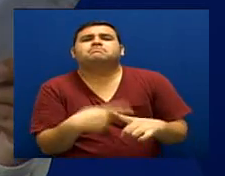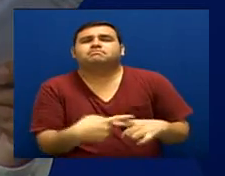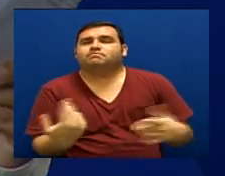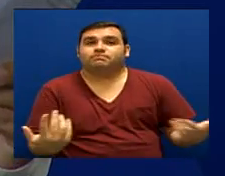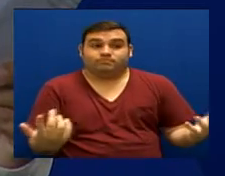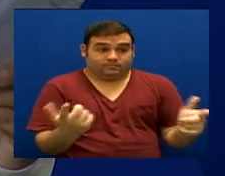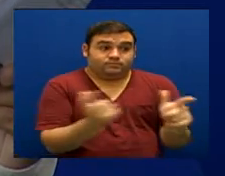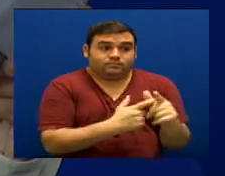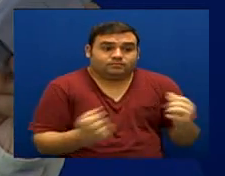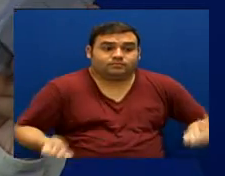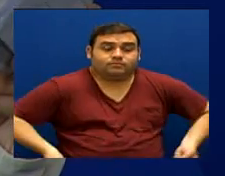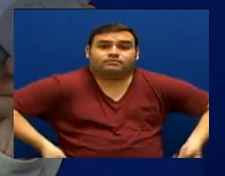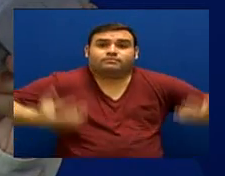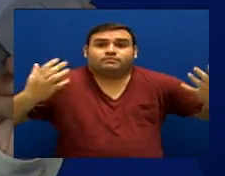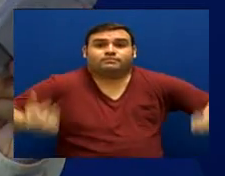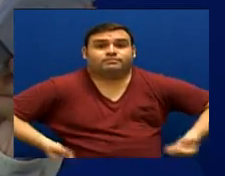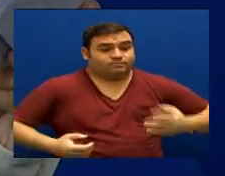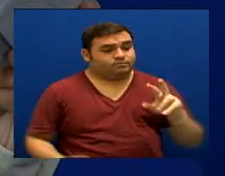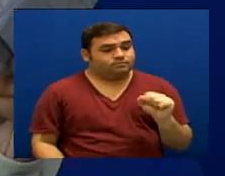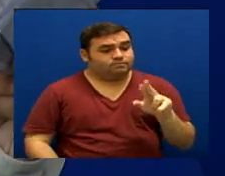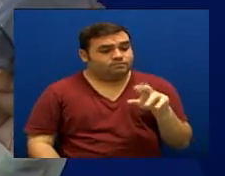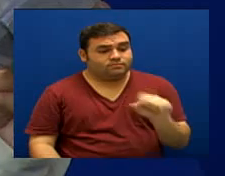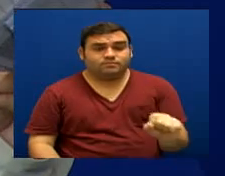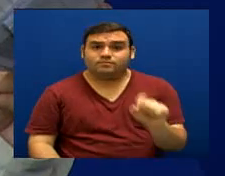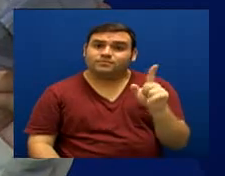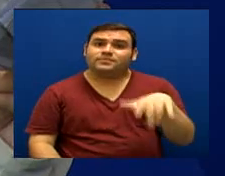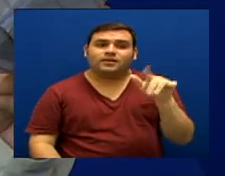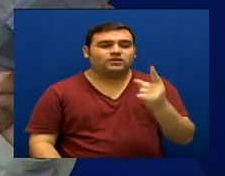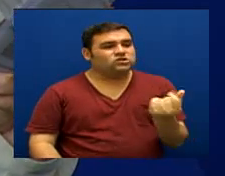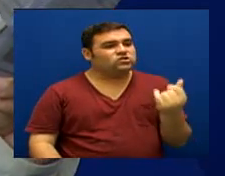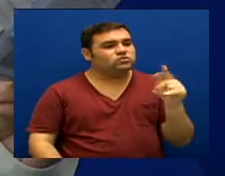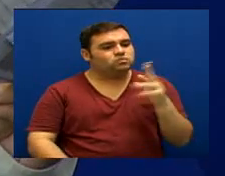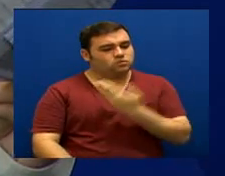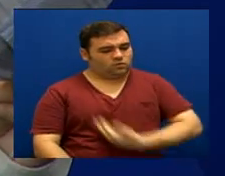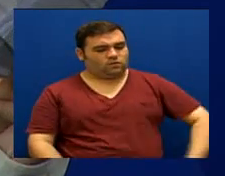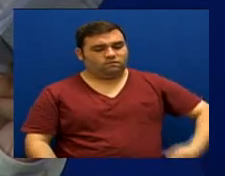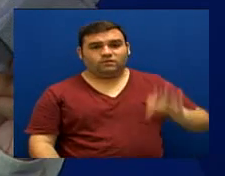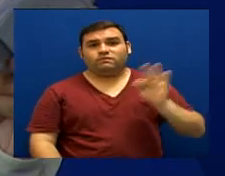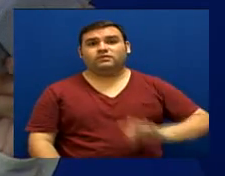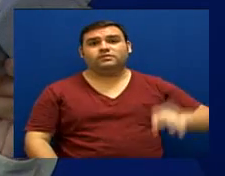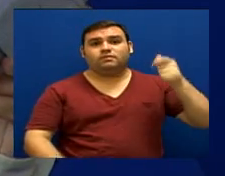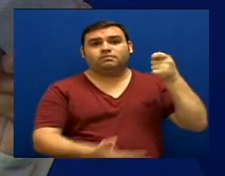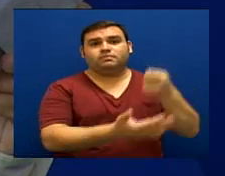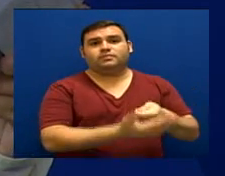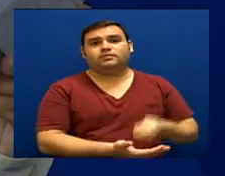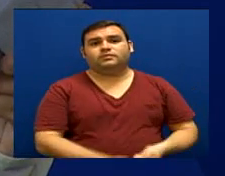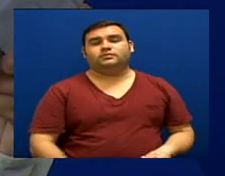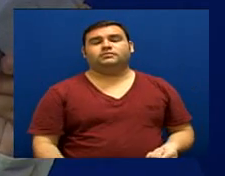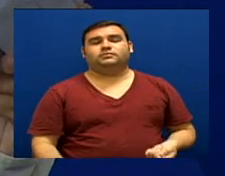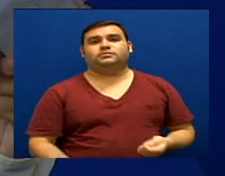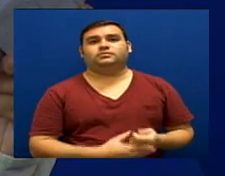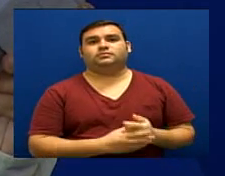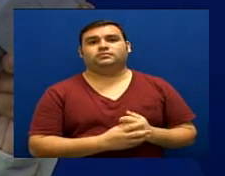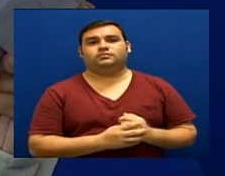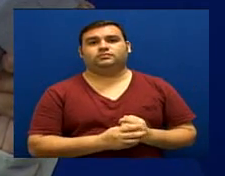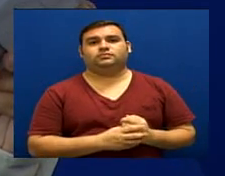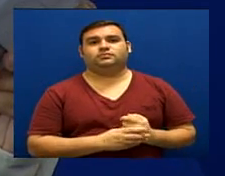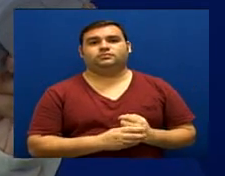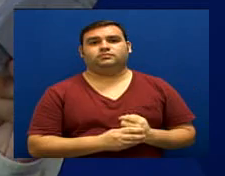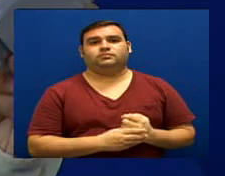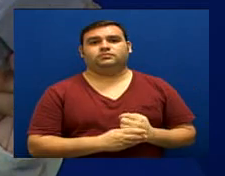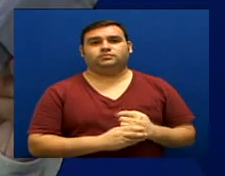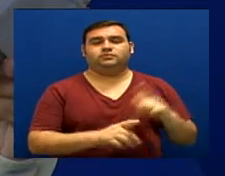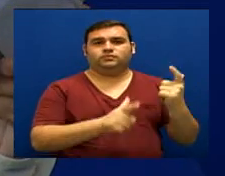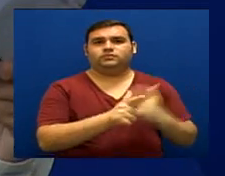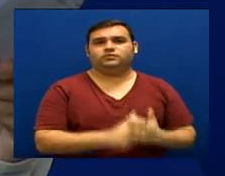a despesa âmbito sus então é verba federal que paga a a as